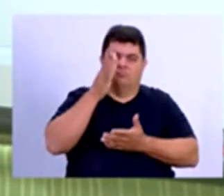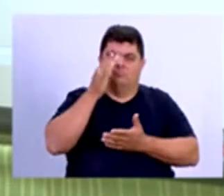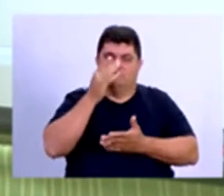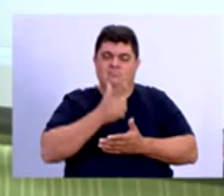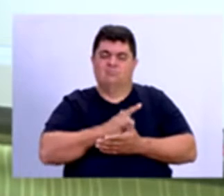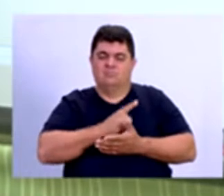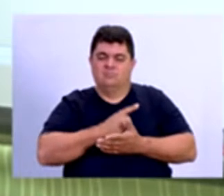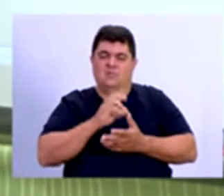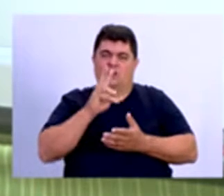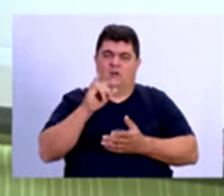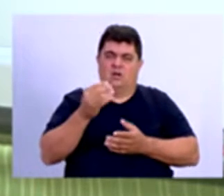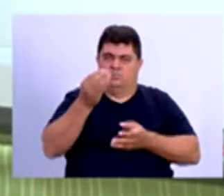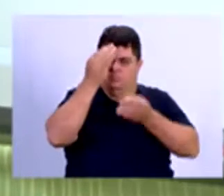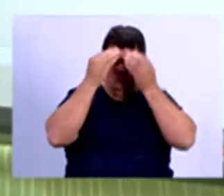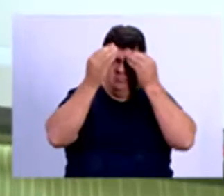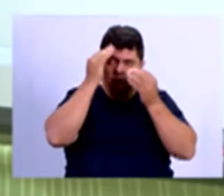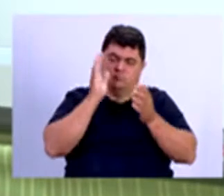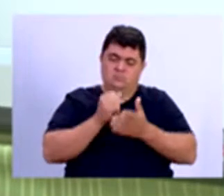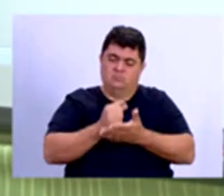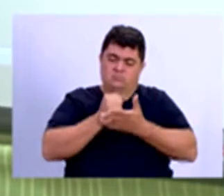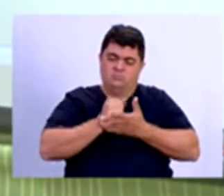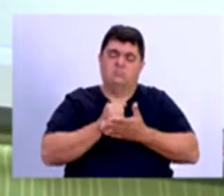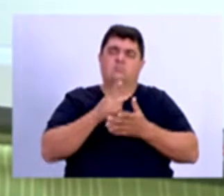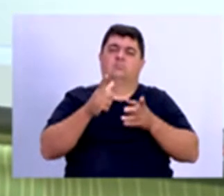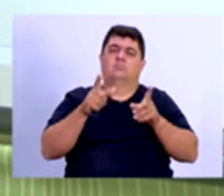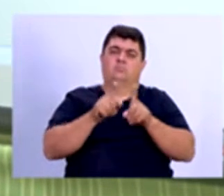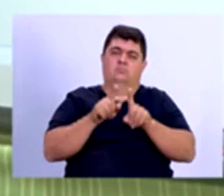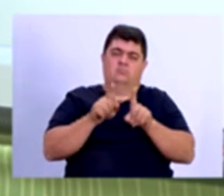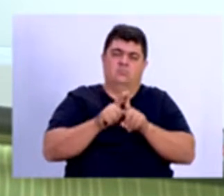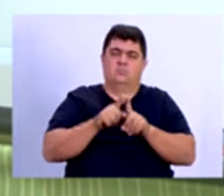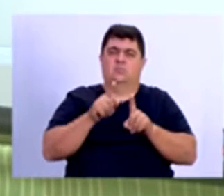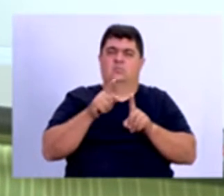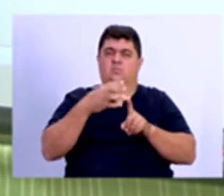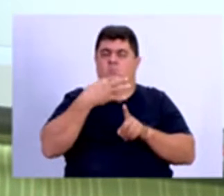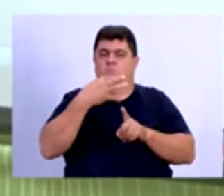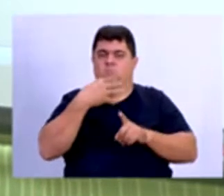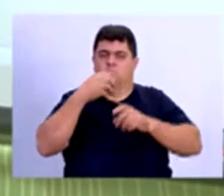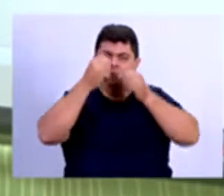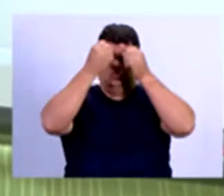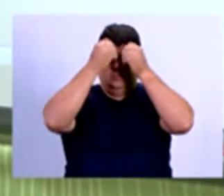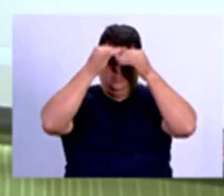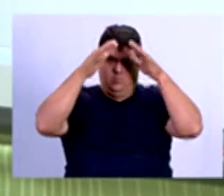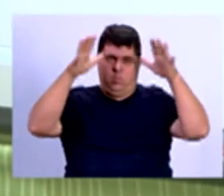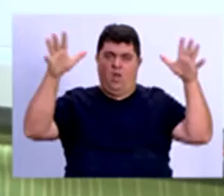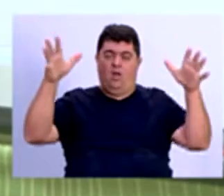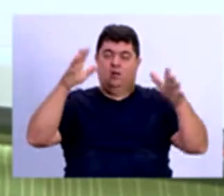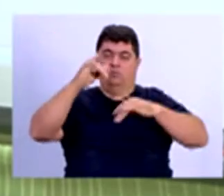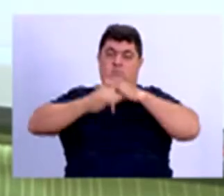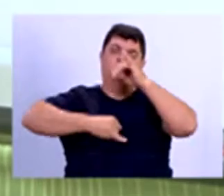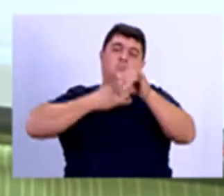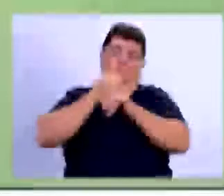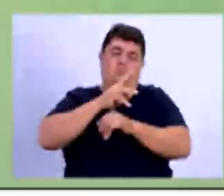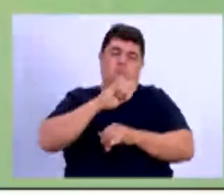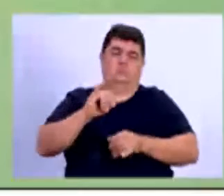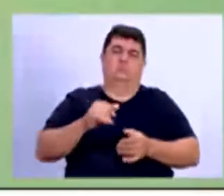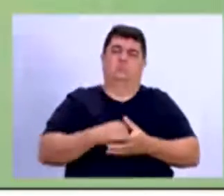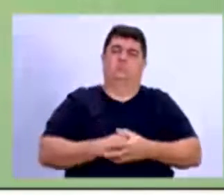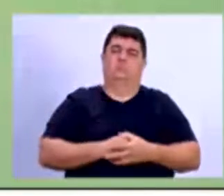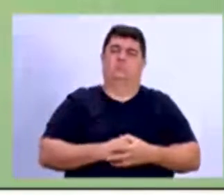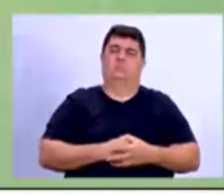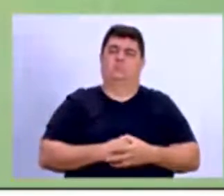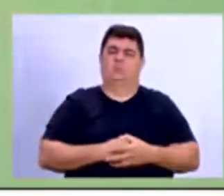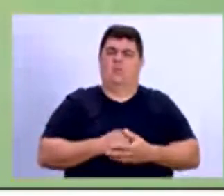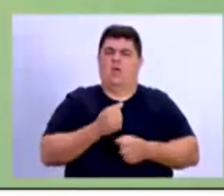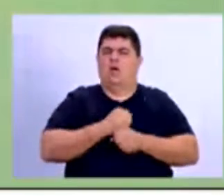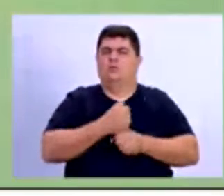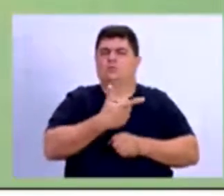contribuir muito com a sua seu conhecimento sobre a internet anos